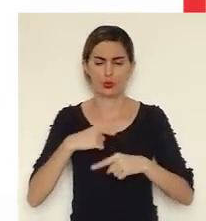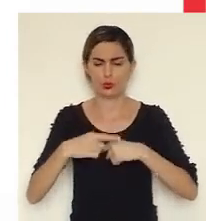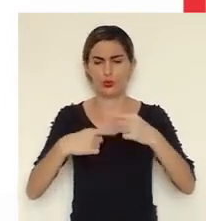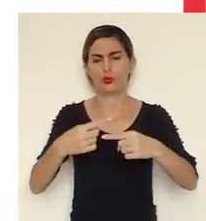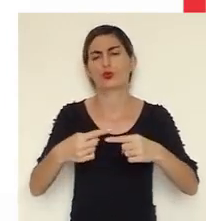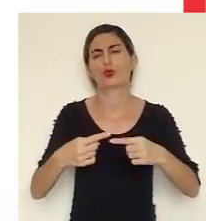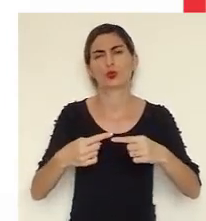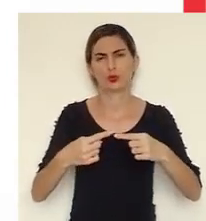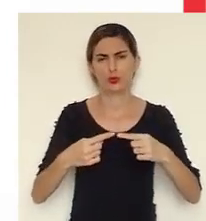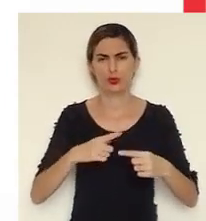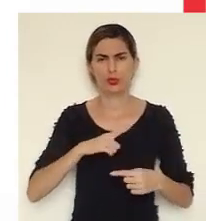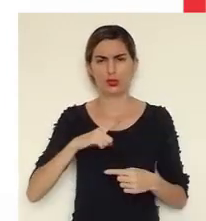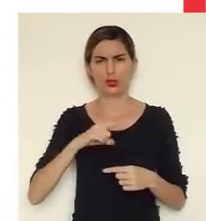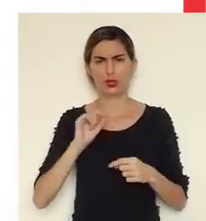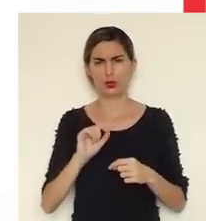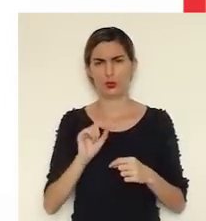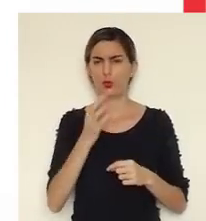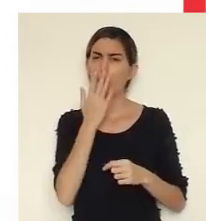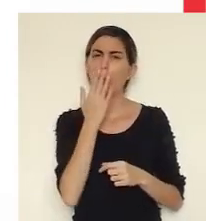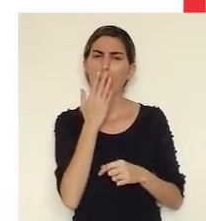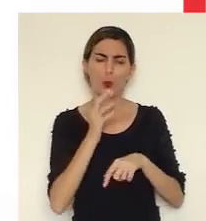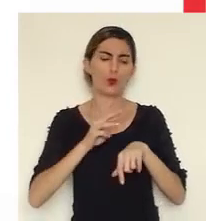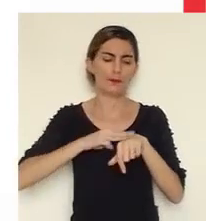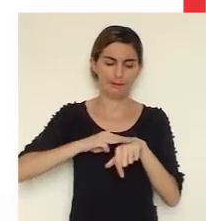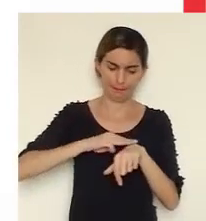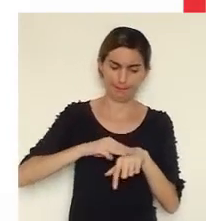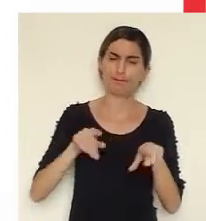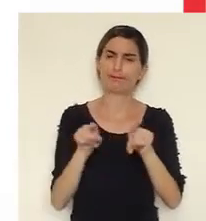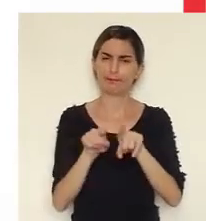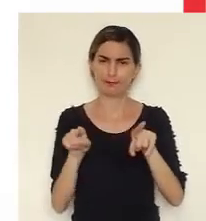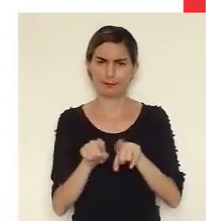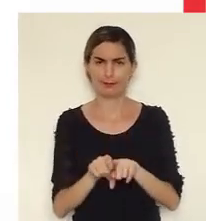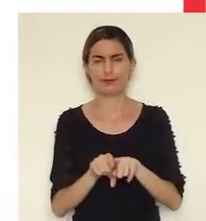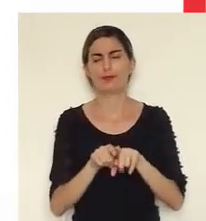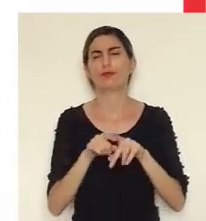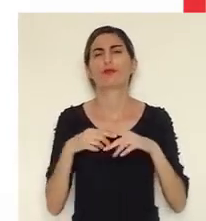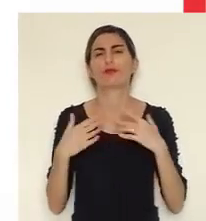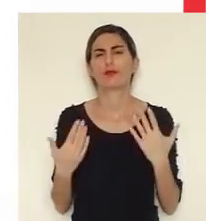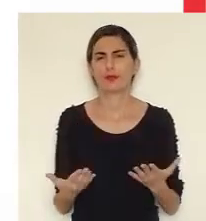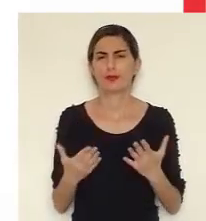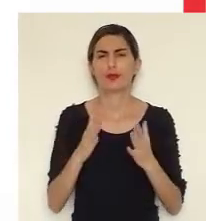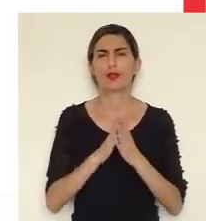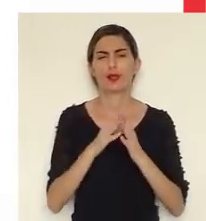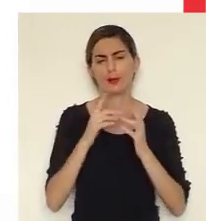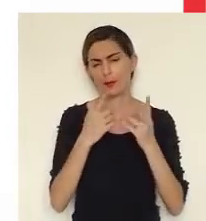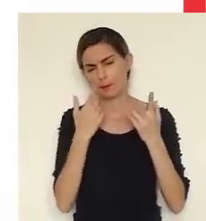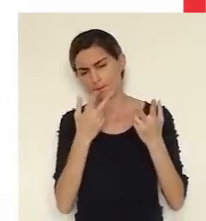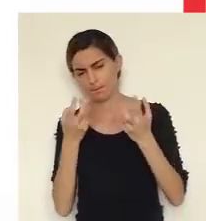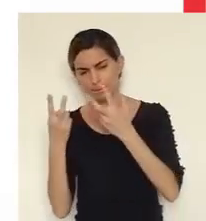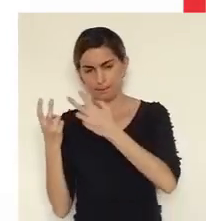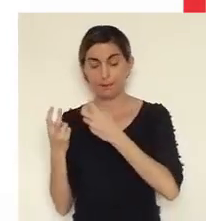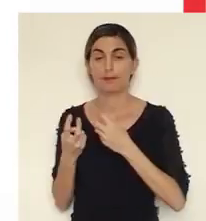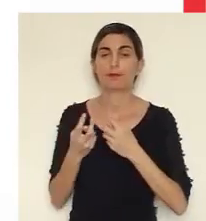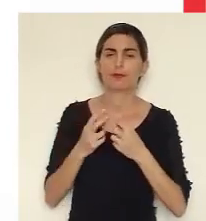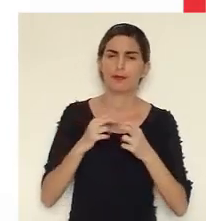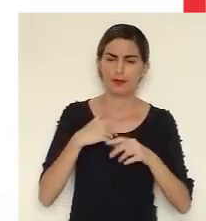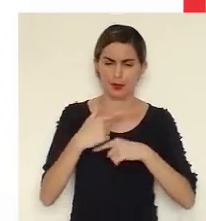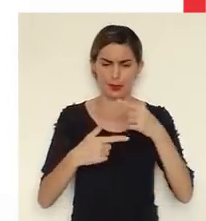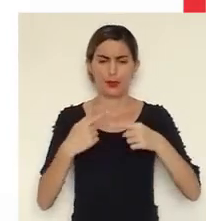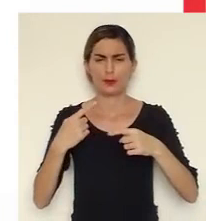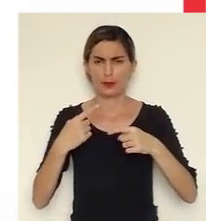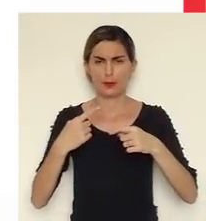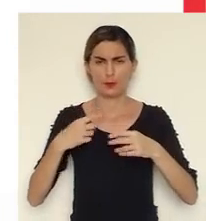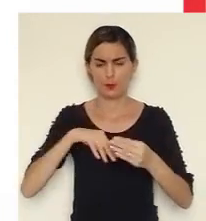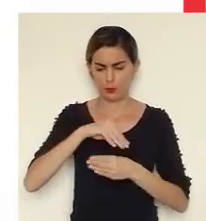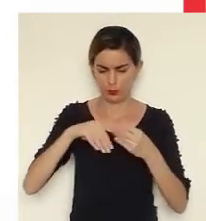eles levam consigo, né, a cor castanha. E daí, Mendel ele observou que